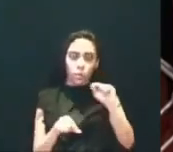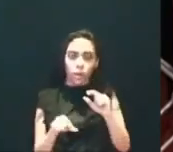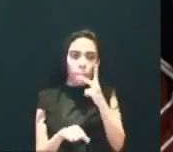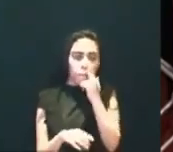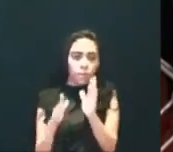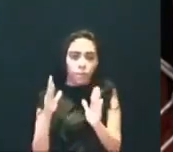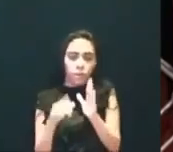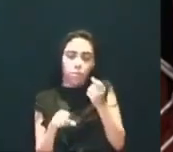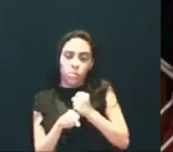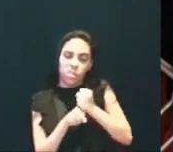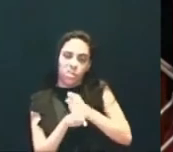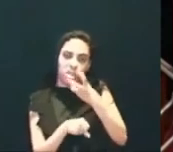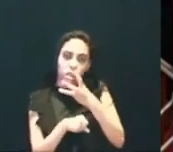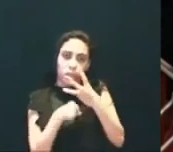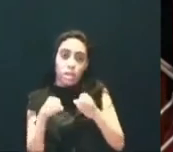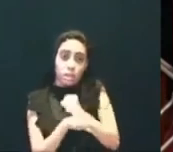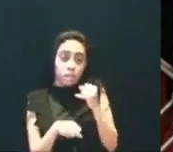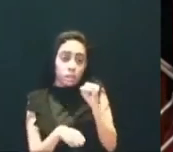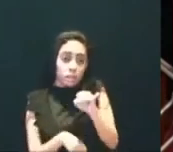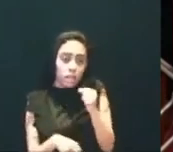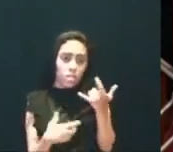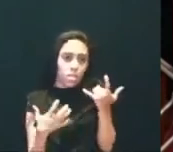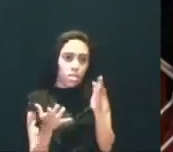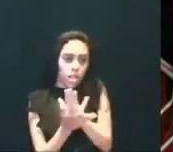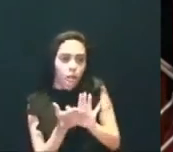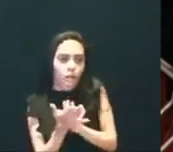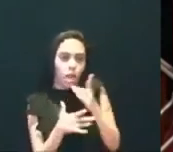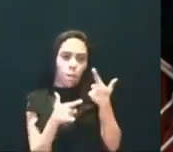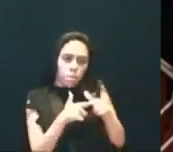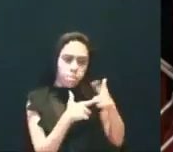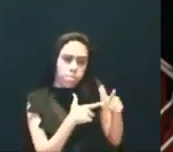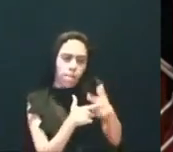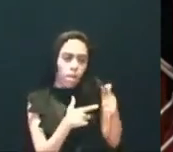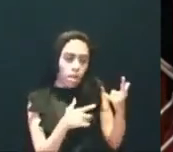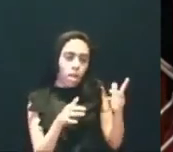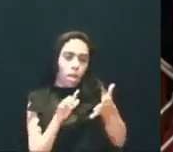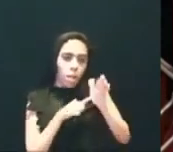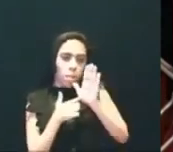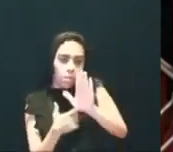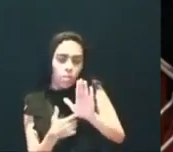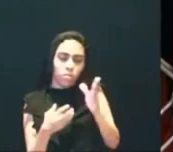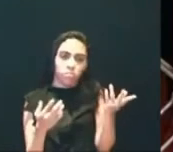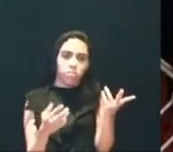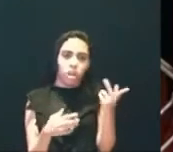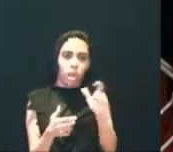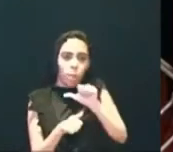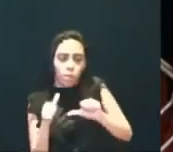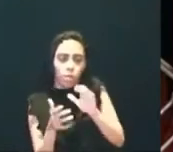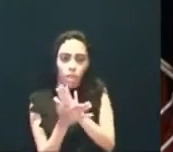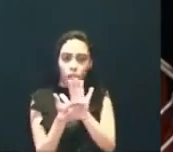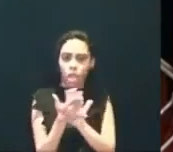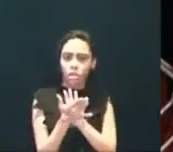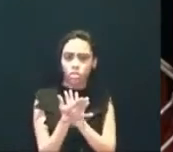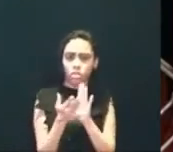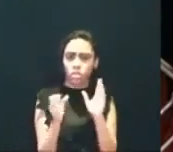senhor falou de 3 anos, não apresente nenhuma crise no quadro dele, nenhuma mudança. Isso também